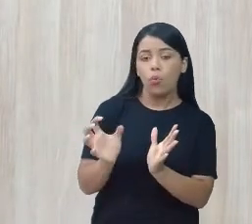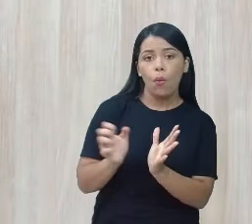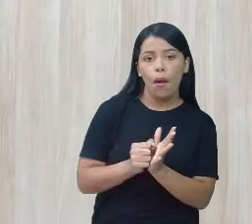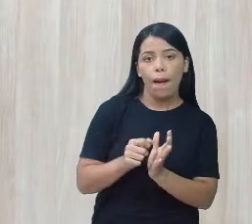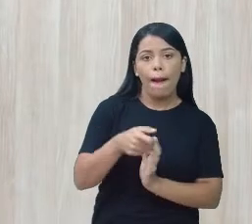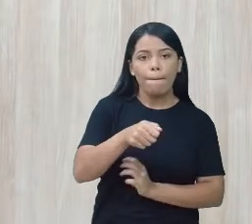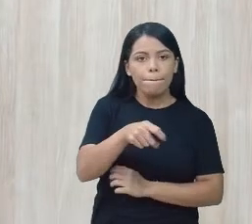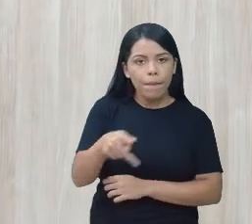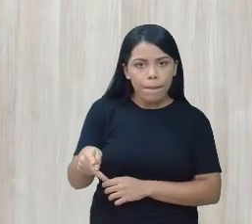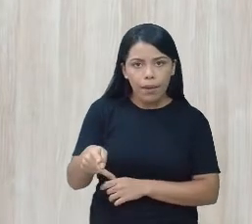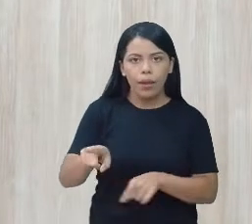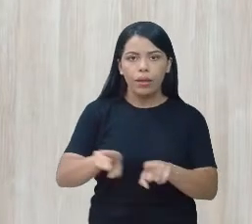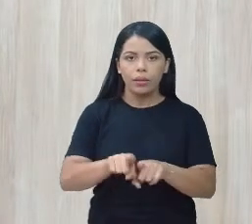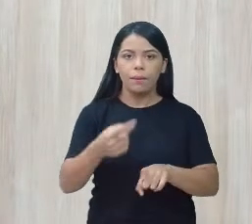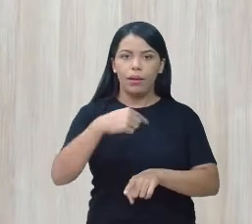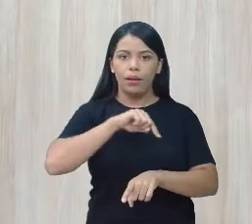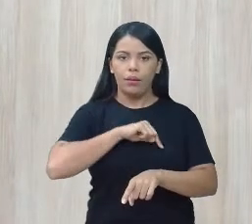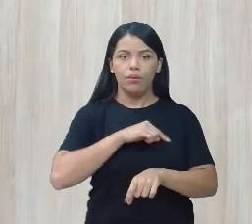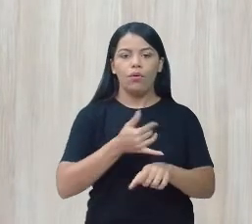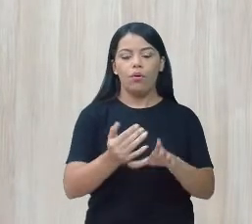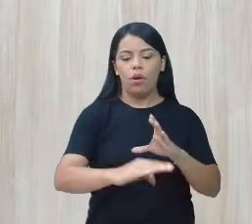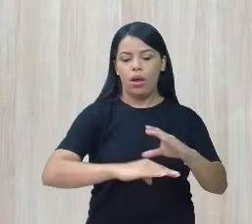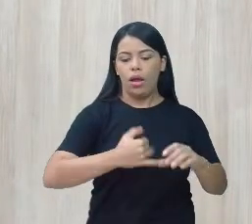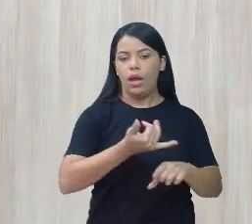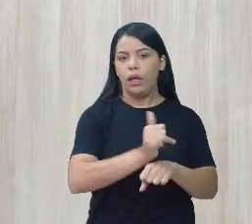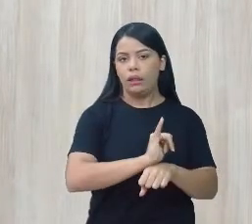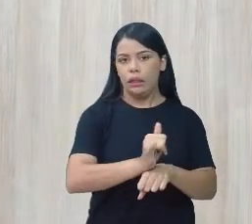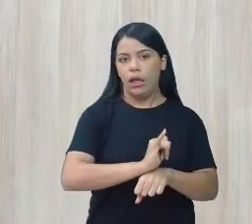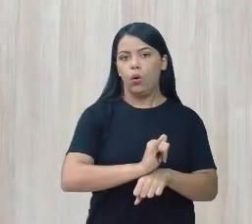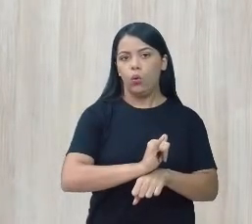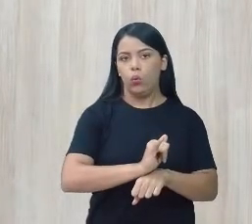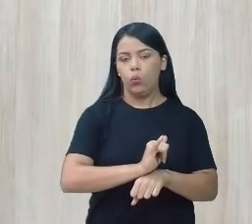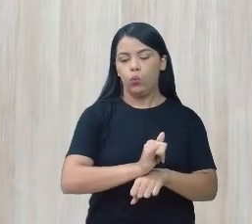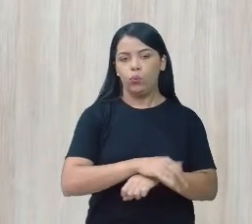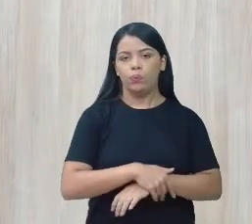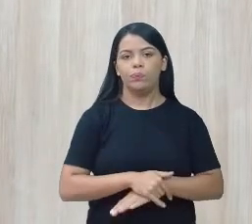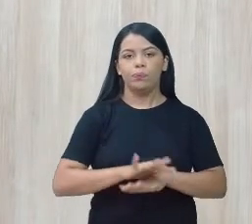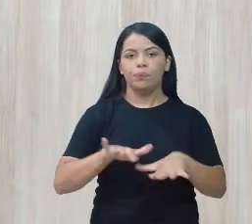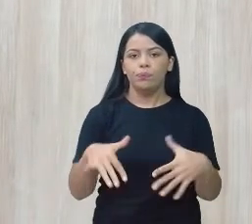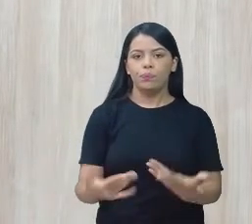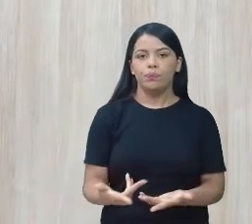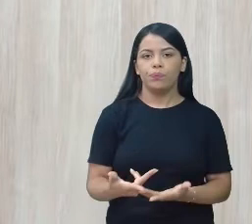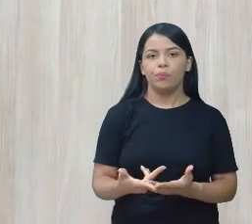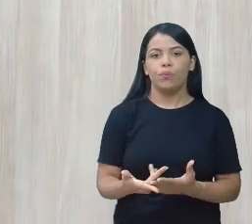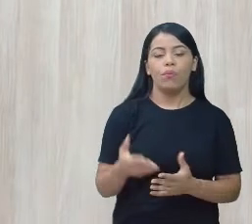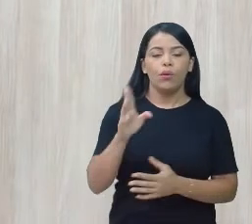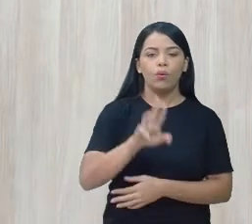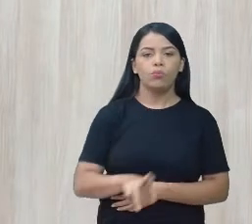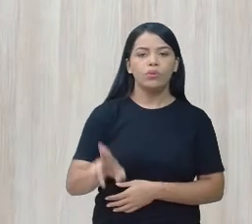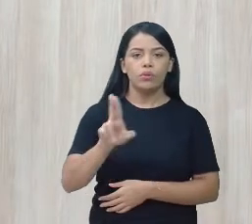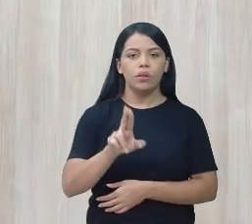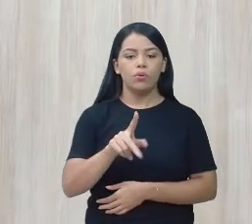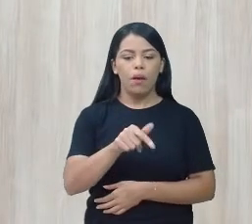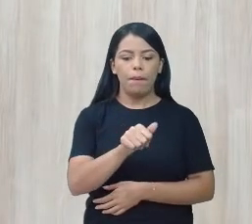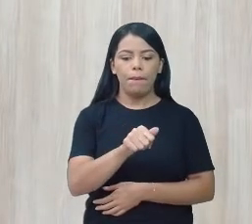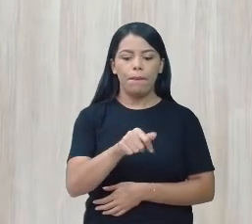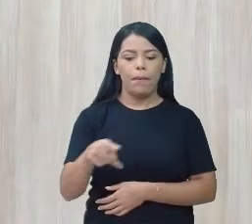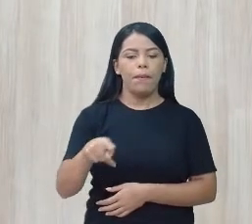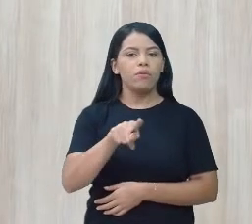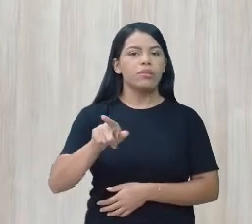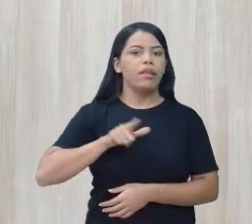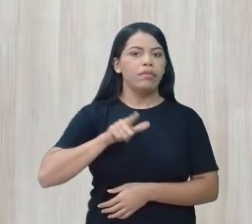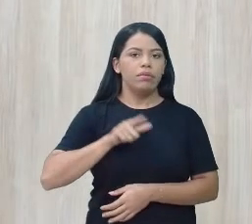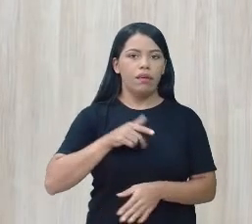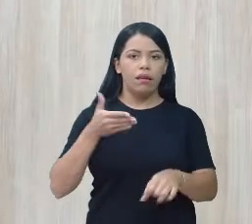canal no YouTube, tá certo? É por meio do app também que você tem acesso à nossa aula ao vivo, ao chat da